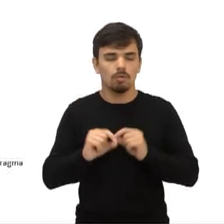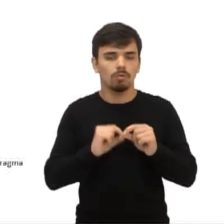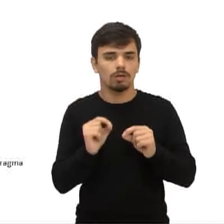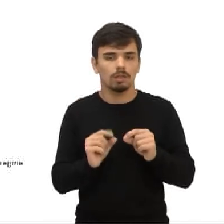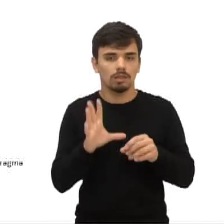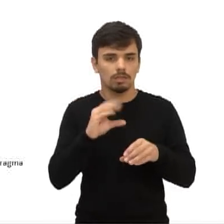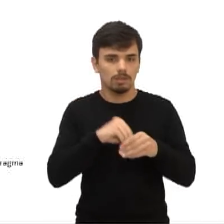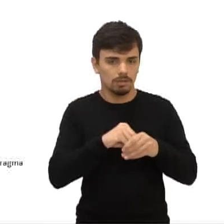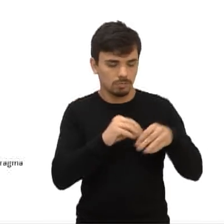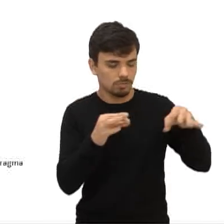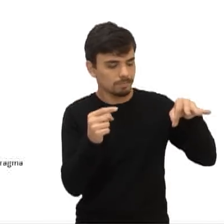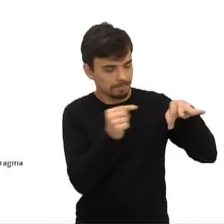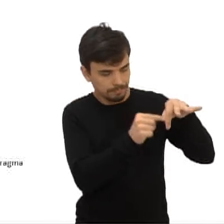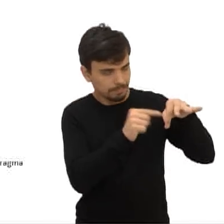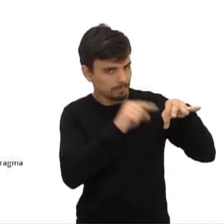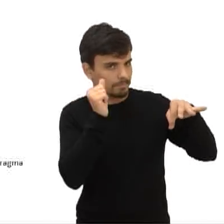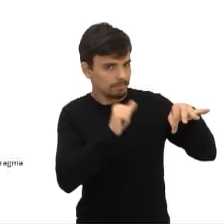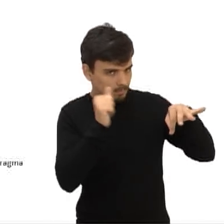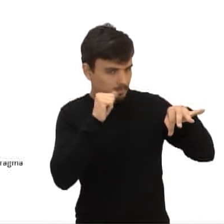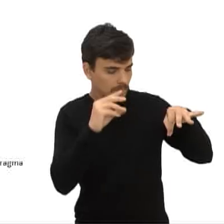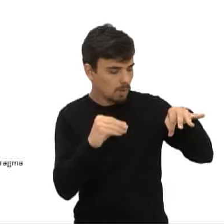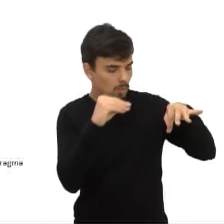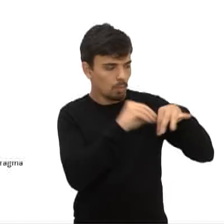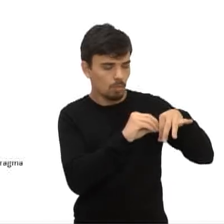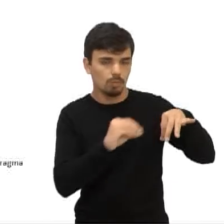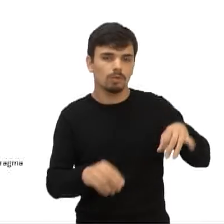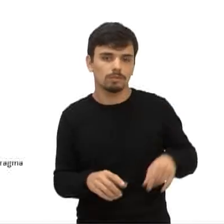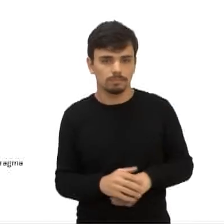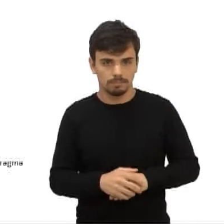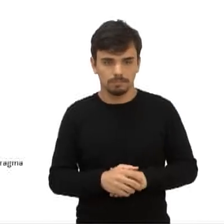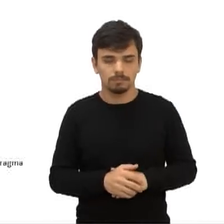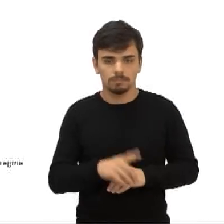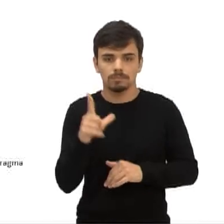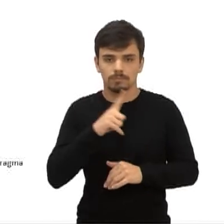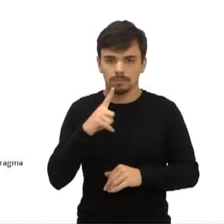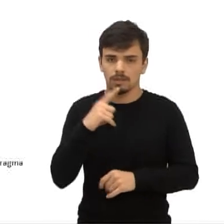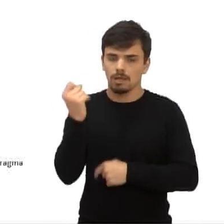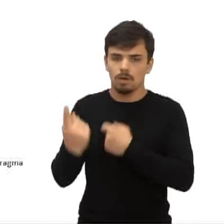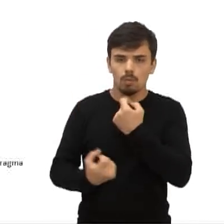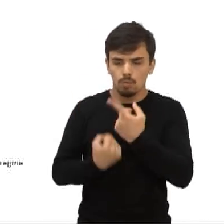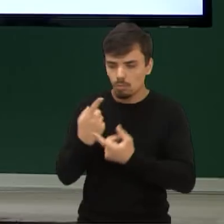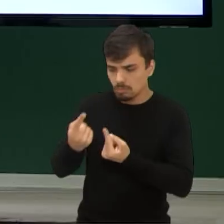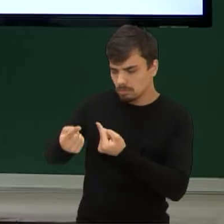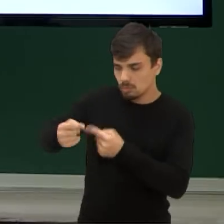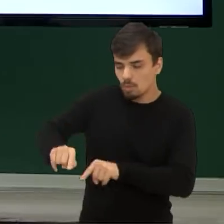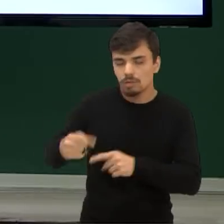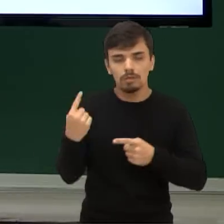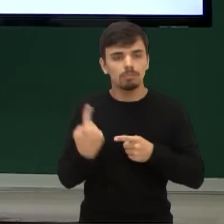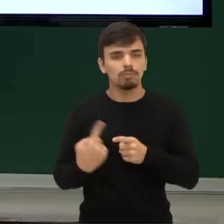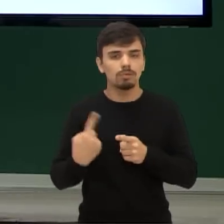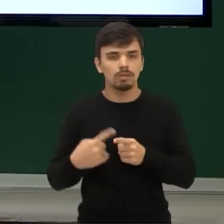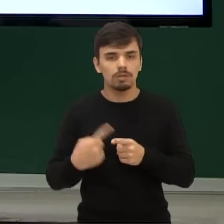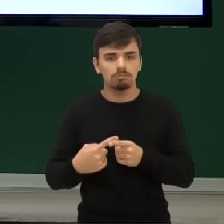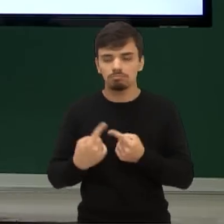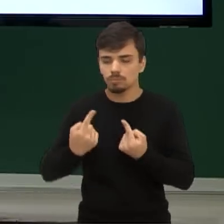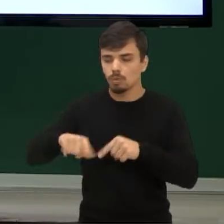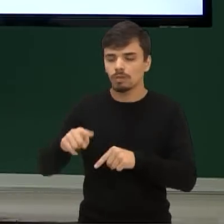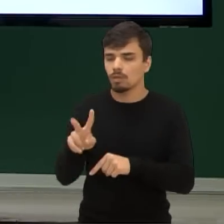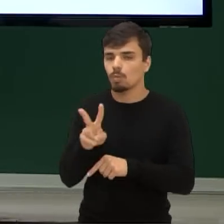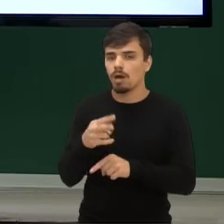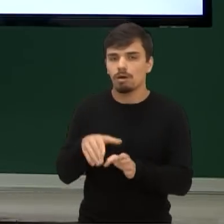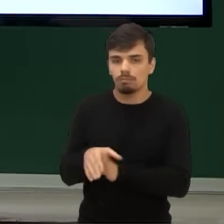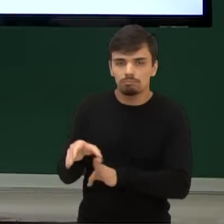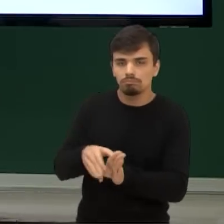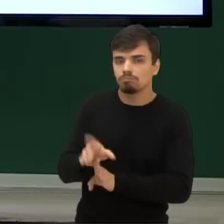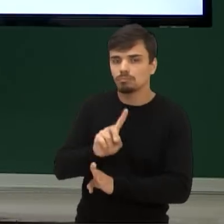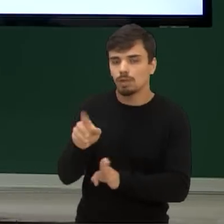encaixado dentro da vagina da mulher. Então, ele tem alguns Por quê? Algumas contraindicações. Porque